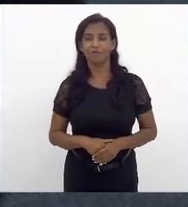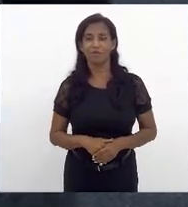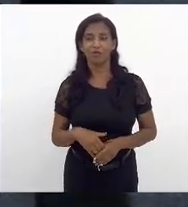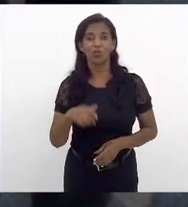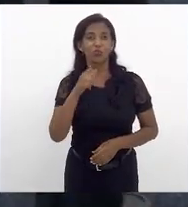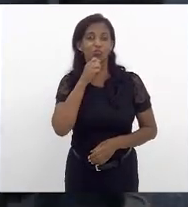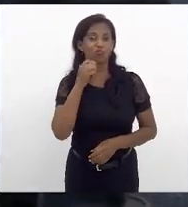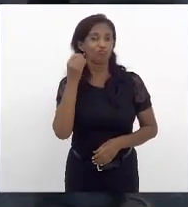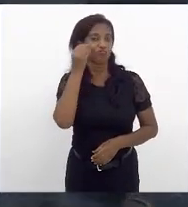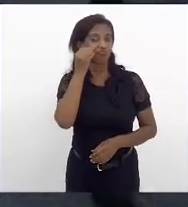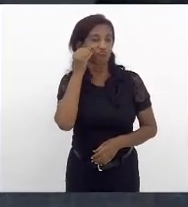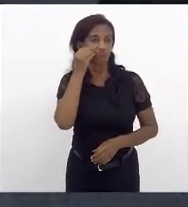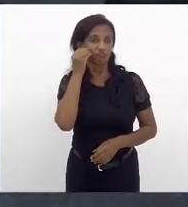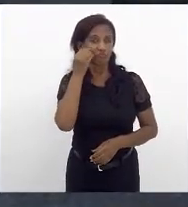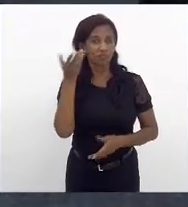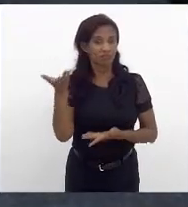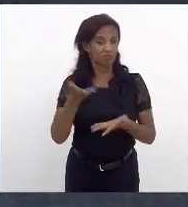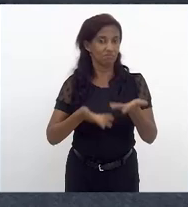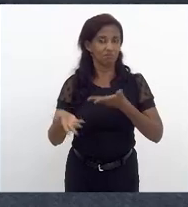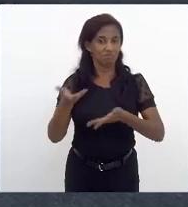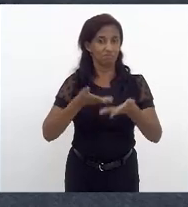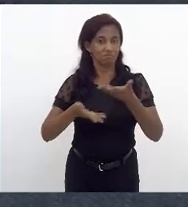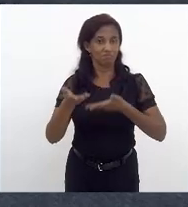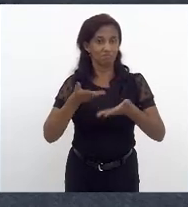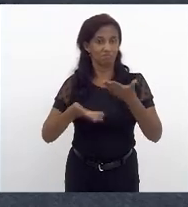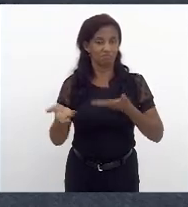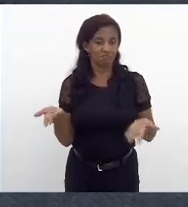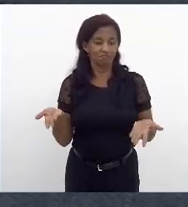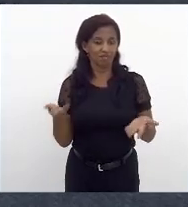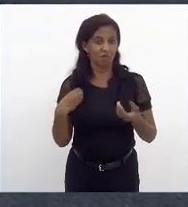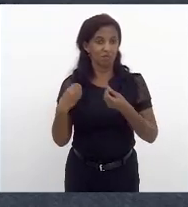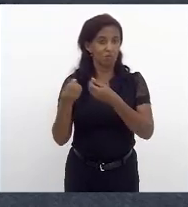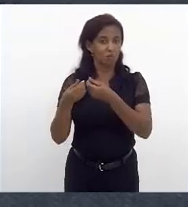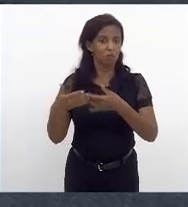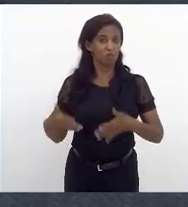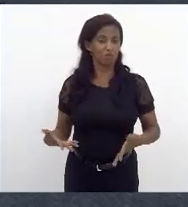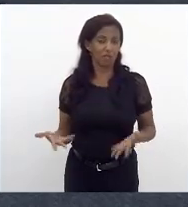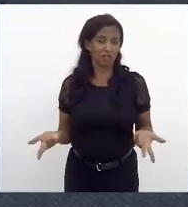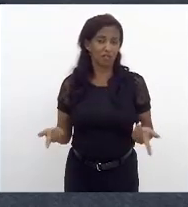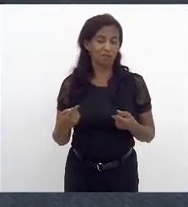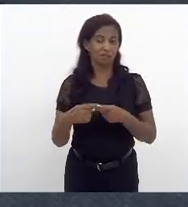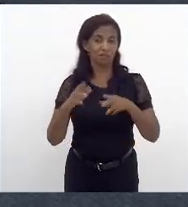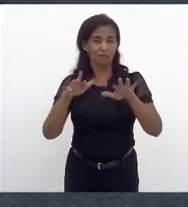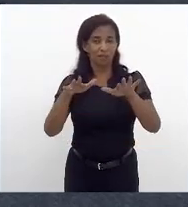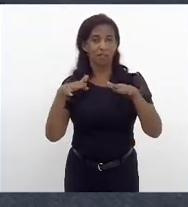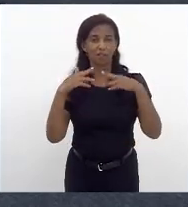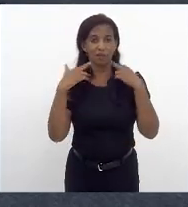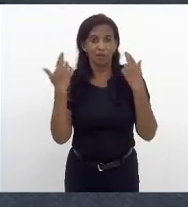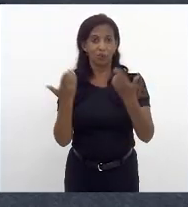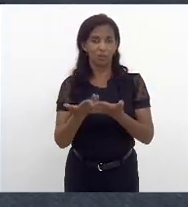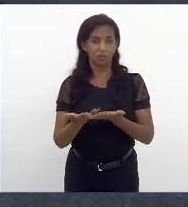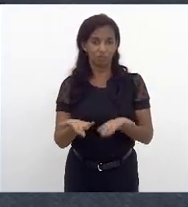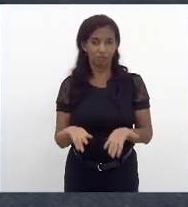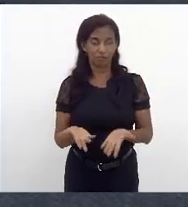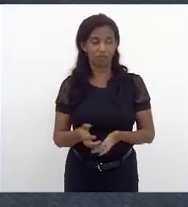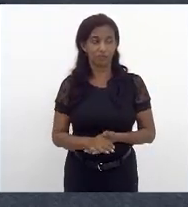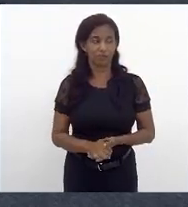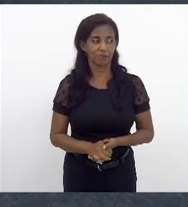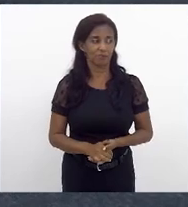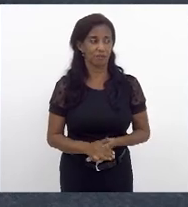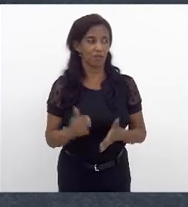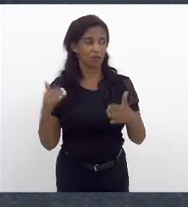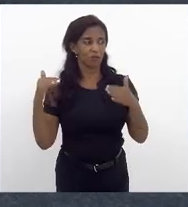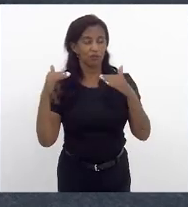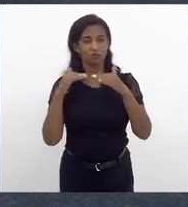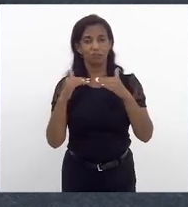tive a experiência, a oportunidade de participar da sabatina. Ficou prejudicado, inclusive, pela audiência pública aqui do teto